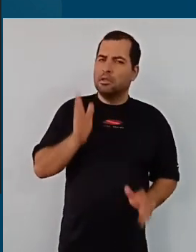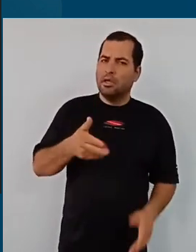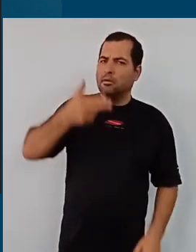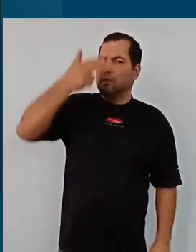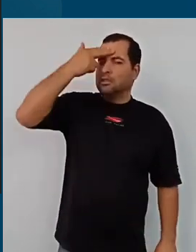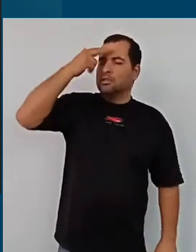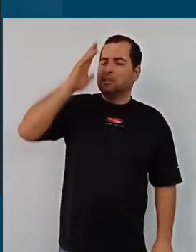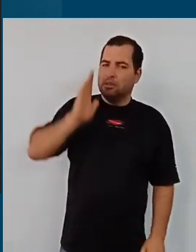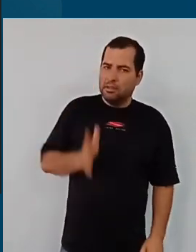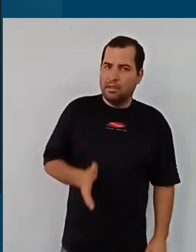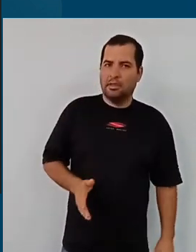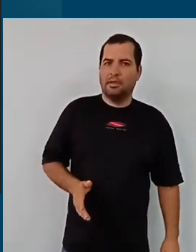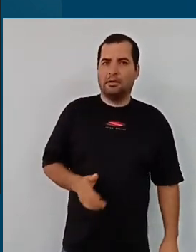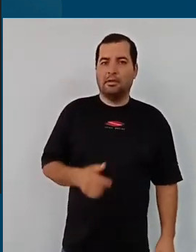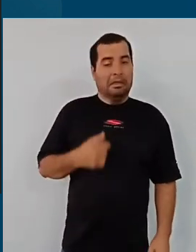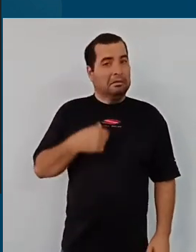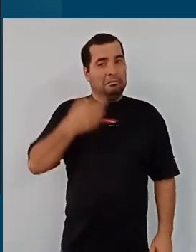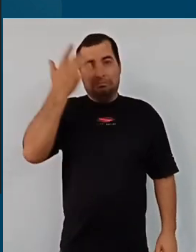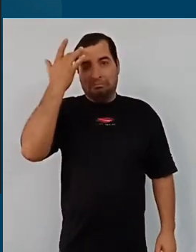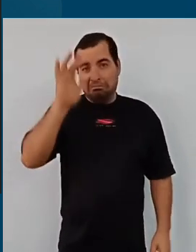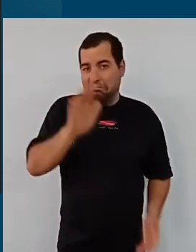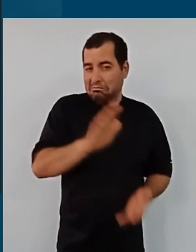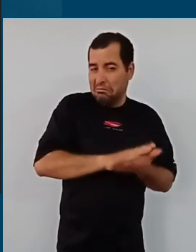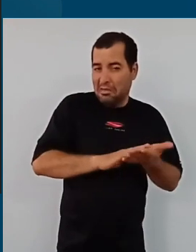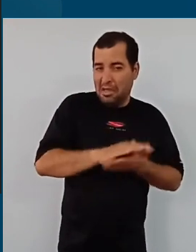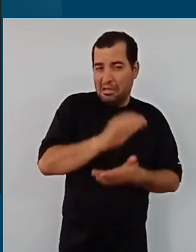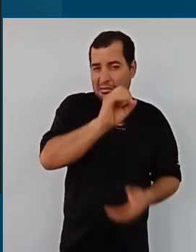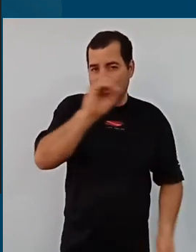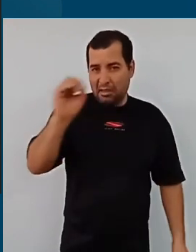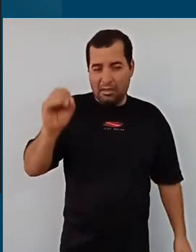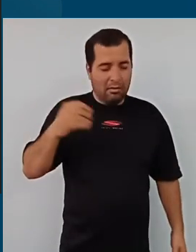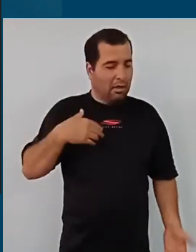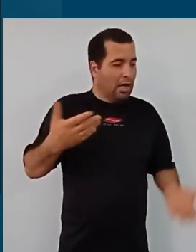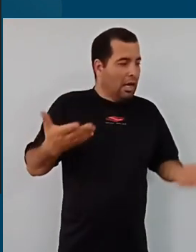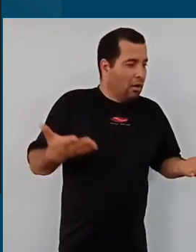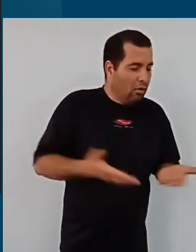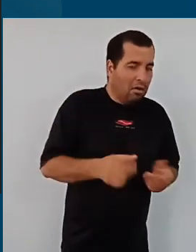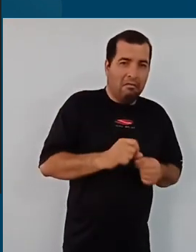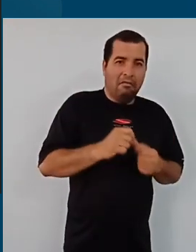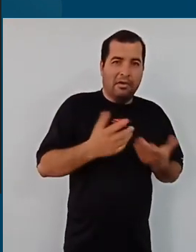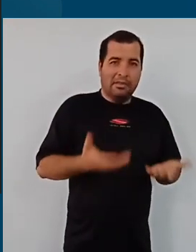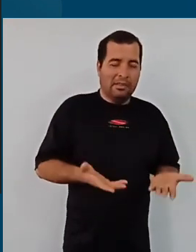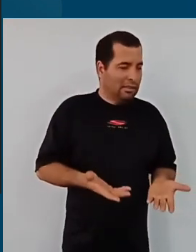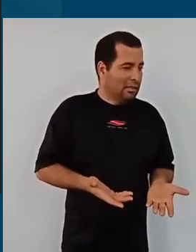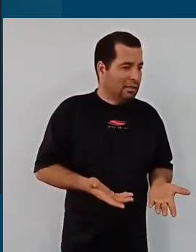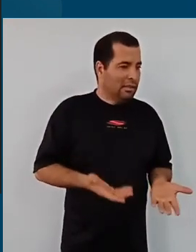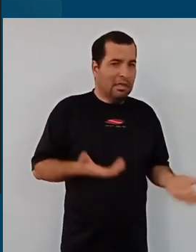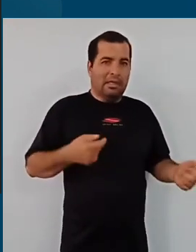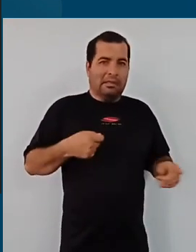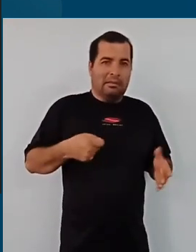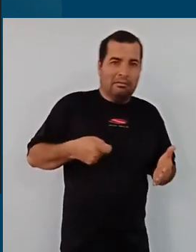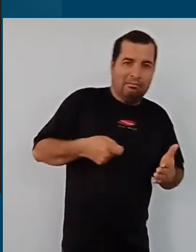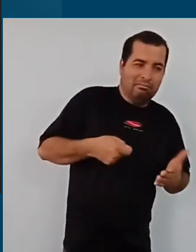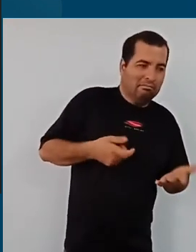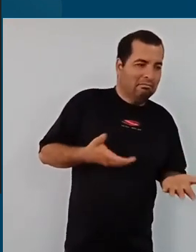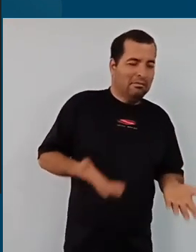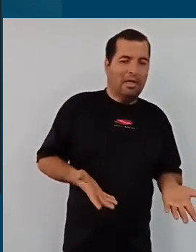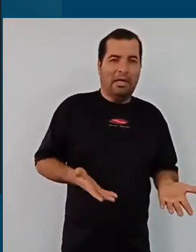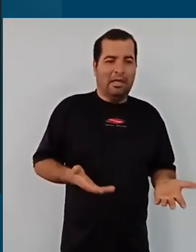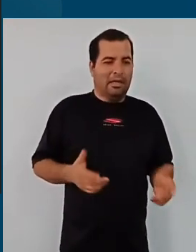Então, se eu não tenho informações sobre aquela situação que eu tenho que enfrentar, eu não tenho como me